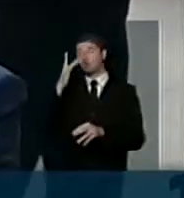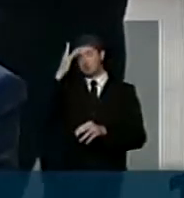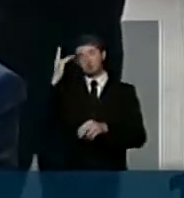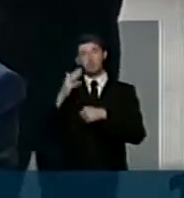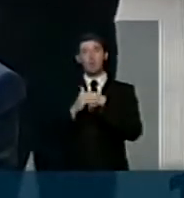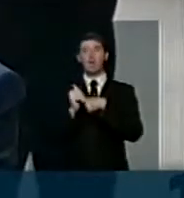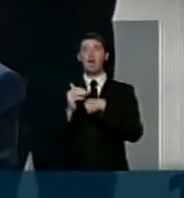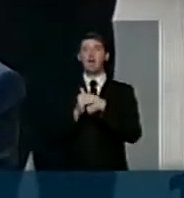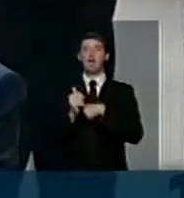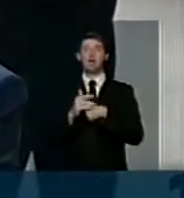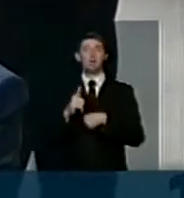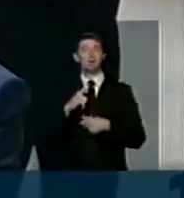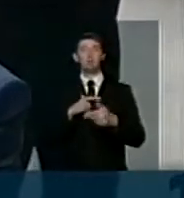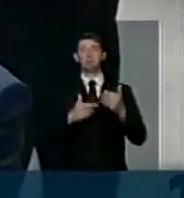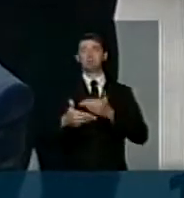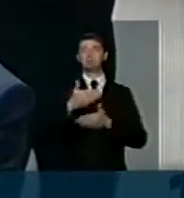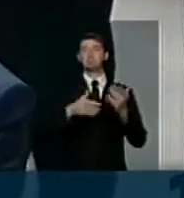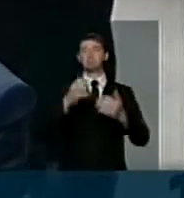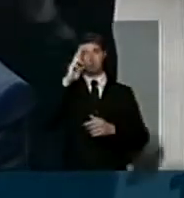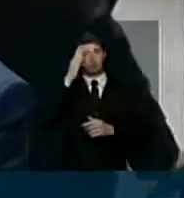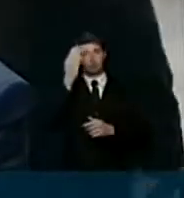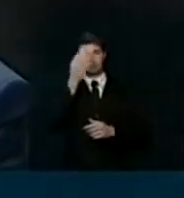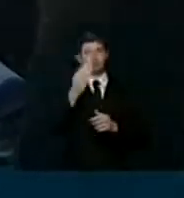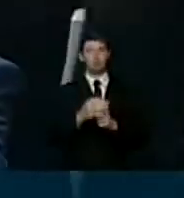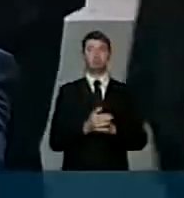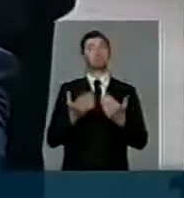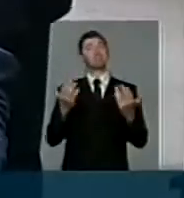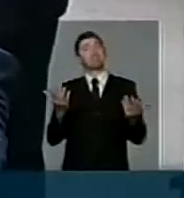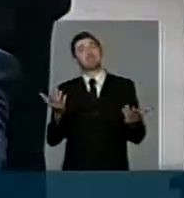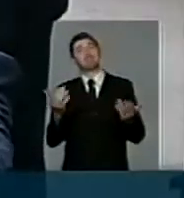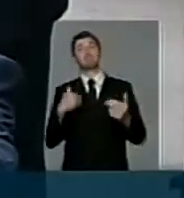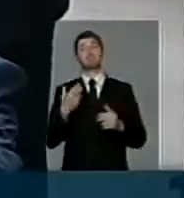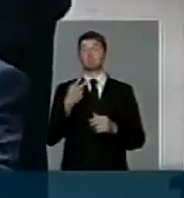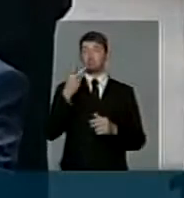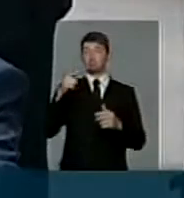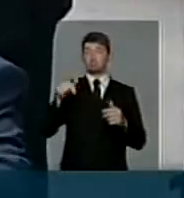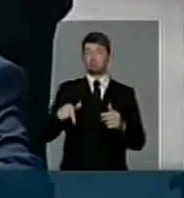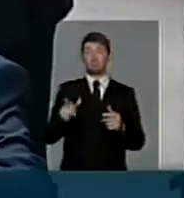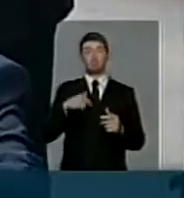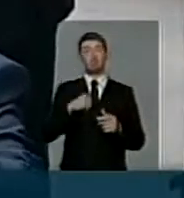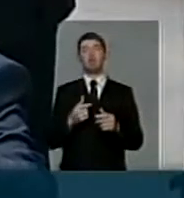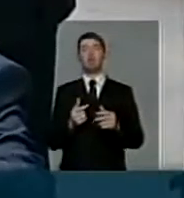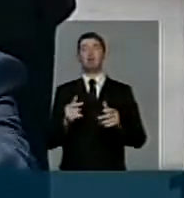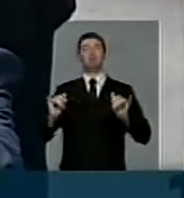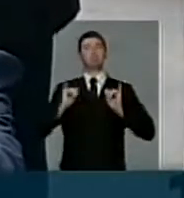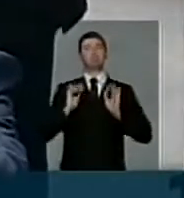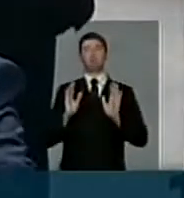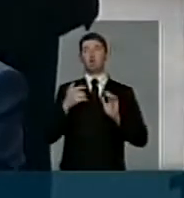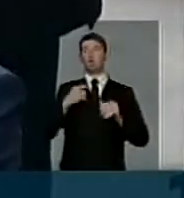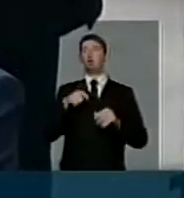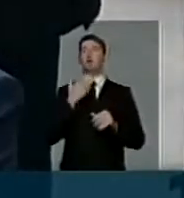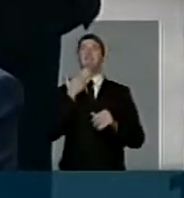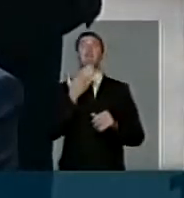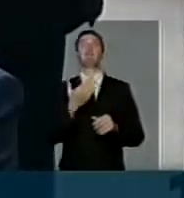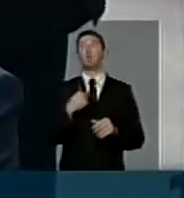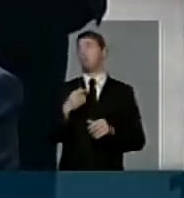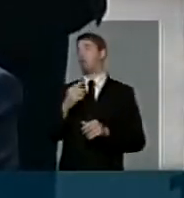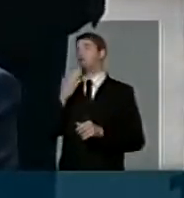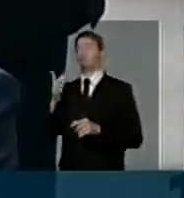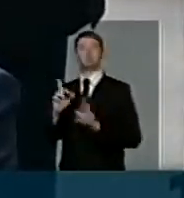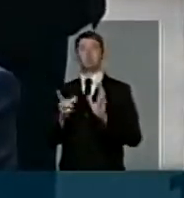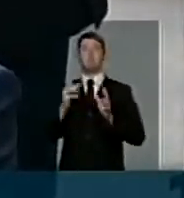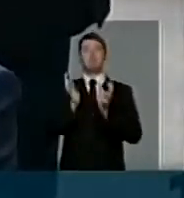oportunidade de me dedicar um pouco também à vossa região, a região do Contestado, e pude